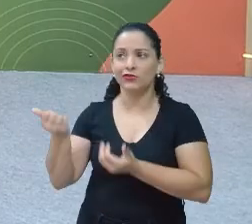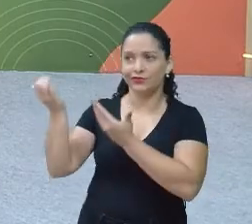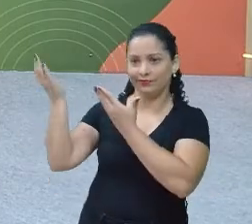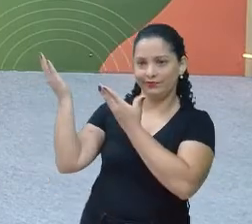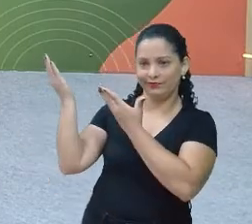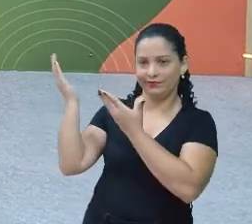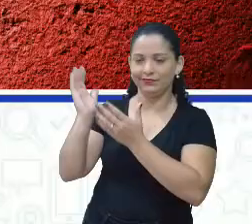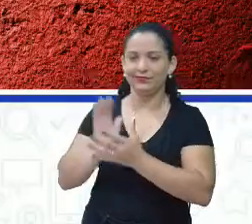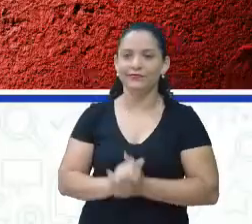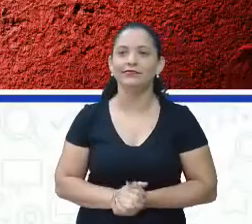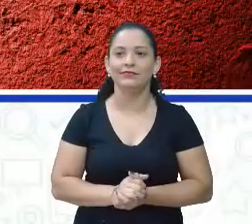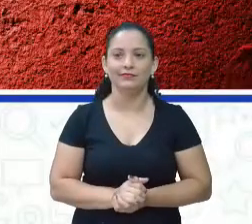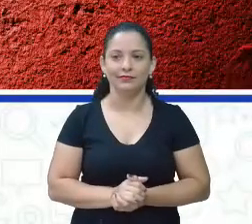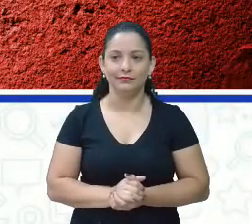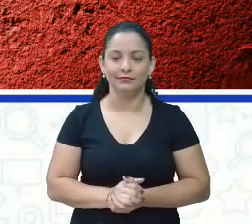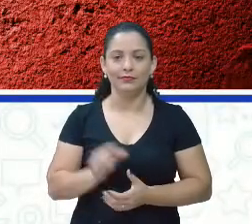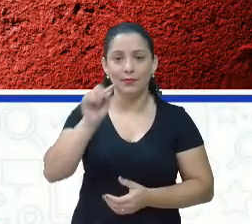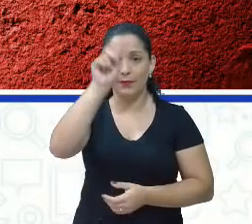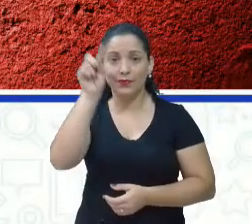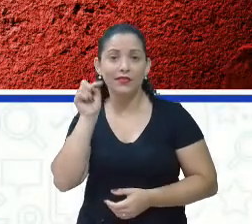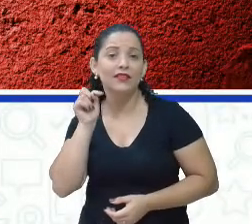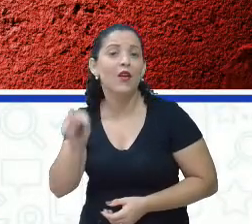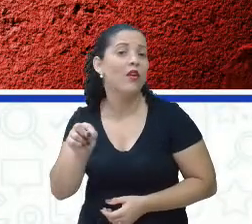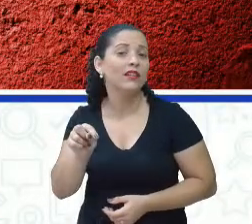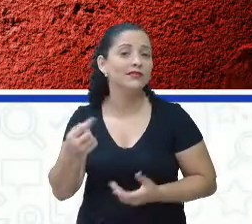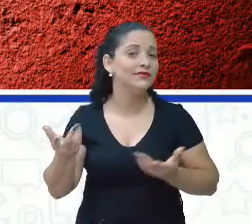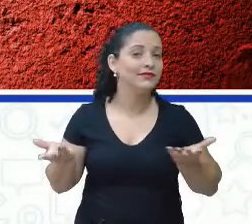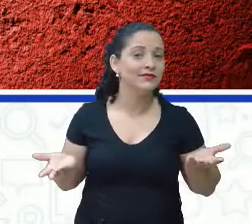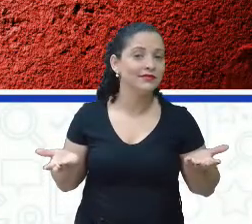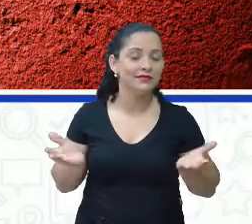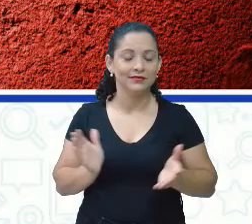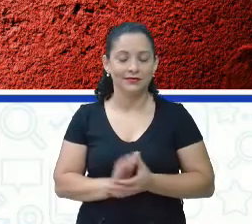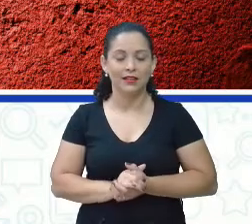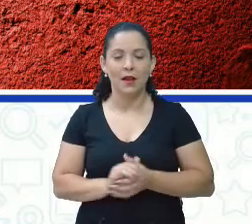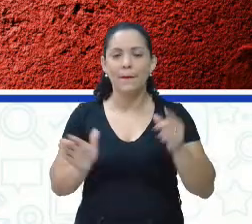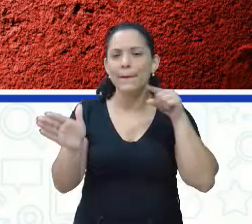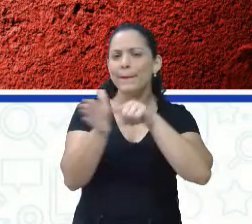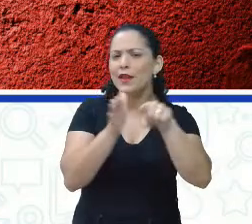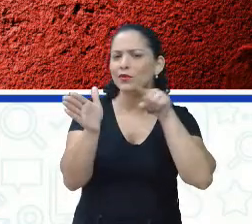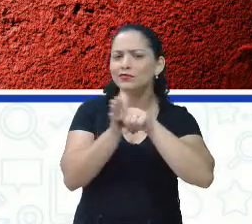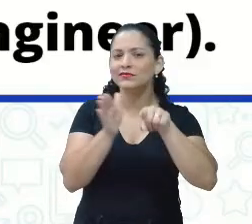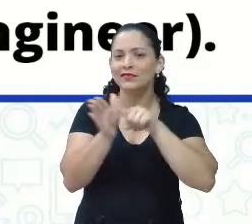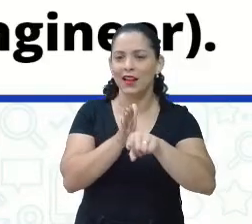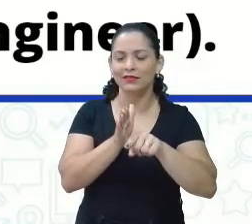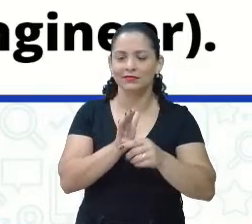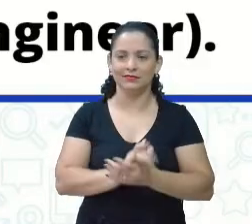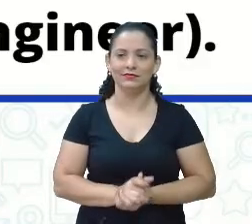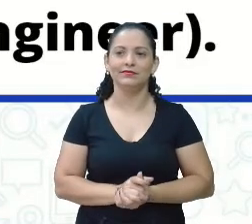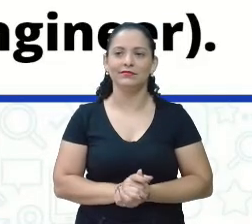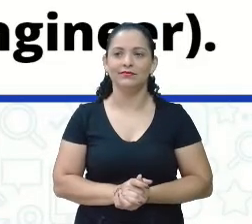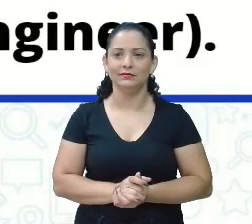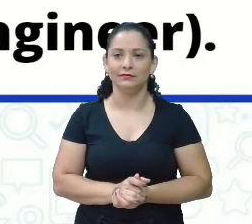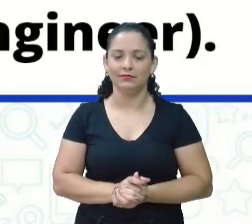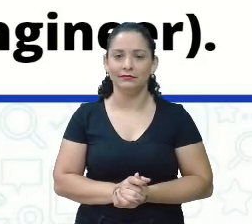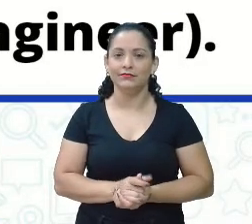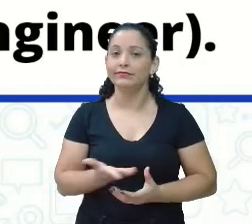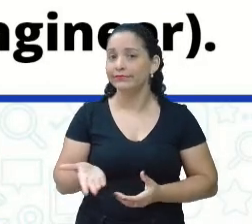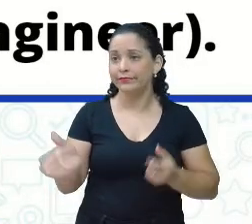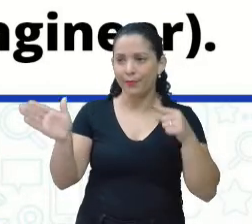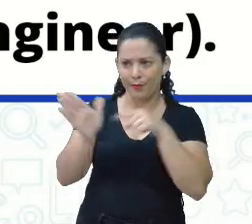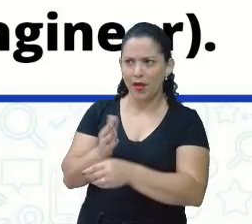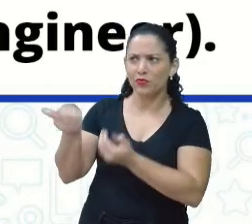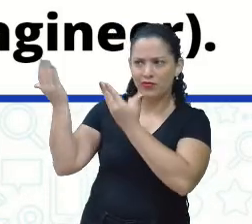from China? Forma interrogativa. Yes, I am. Ou no, I am not. Tá bom? Você é da China?